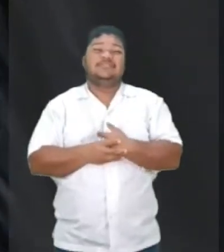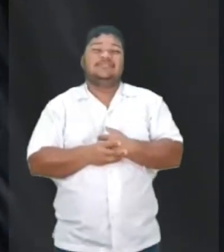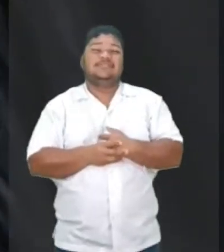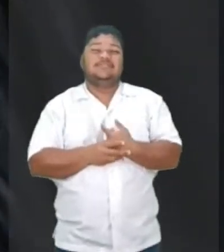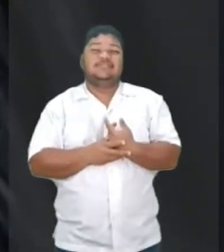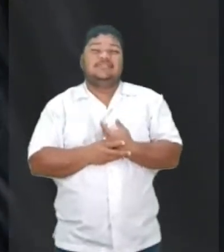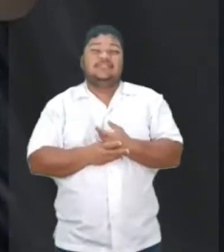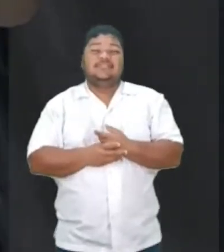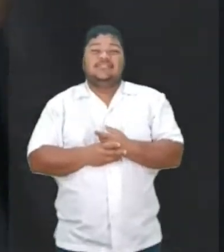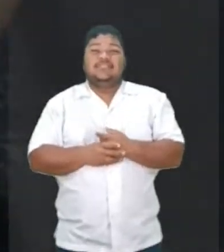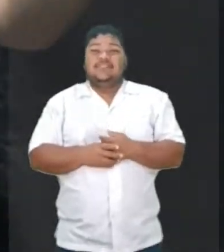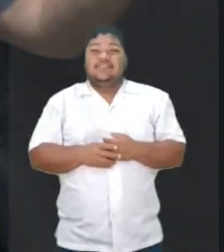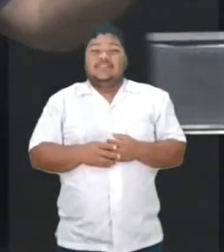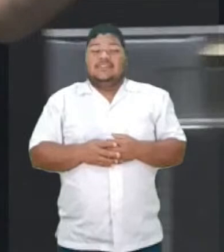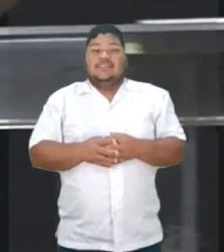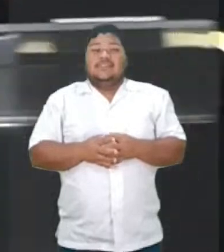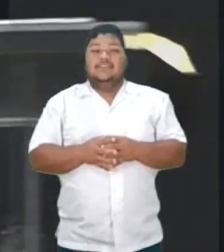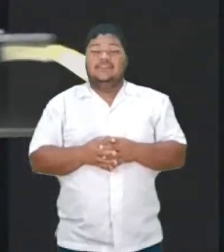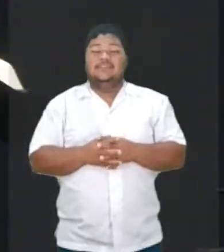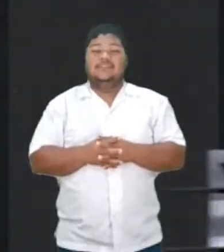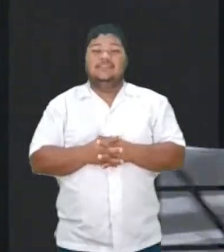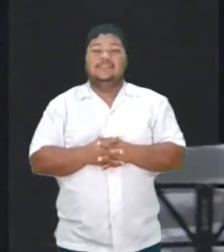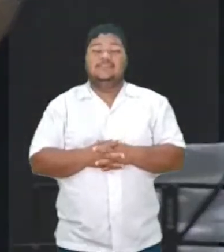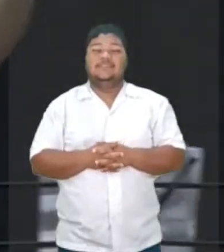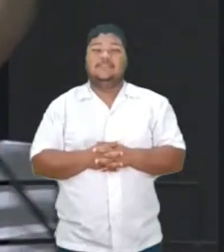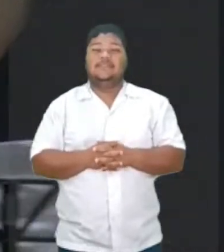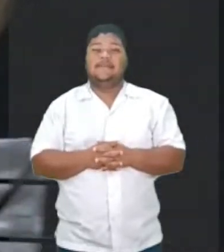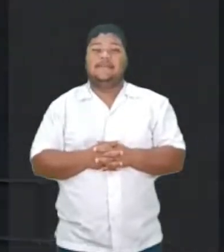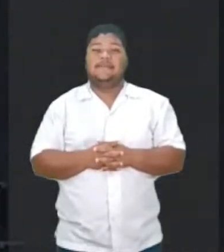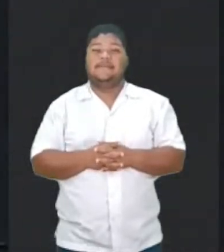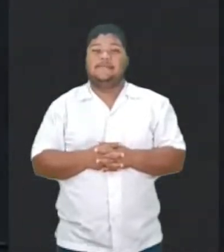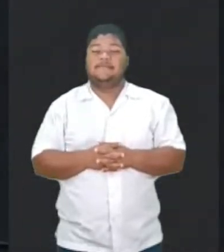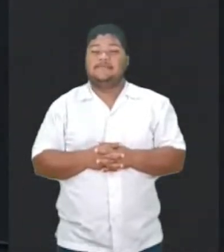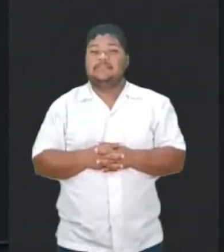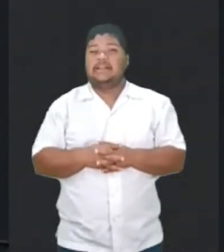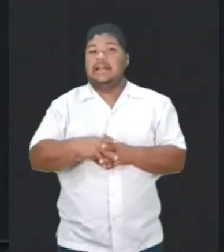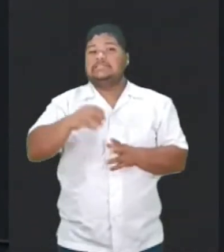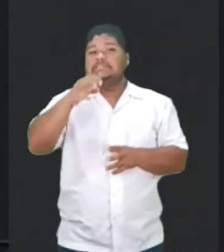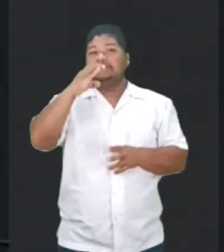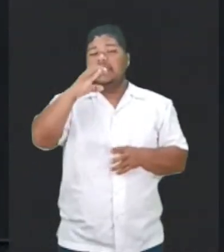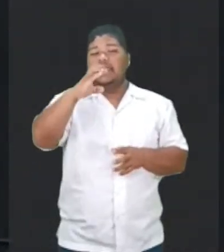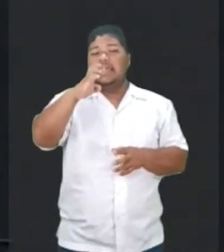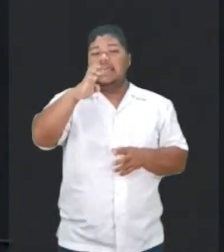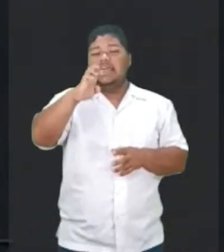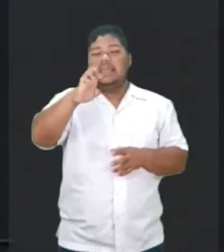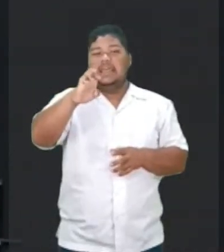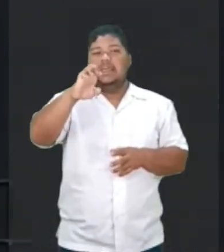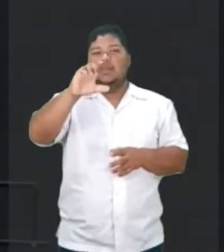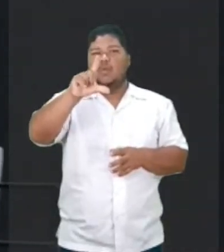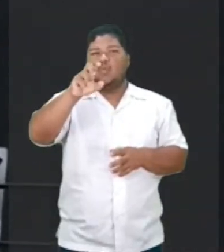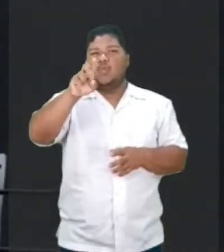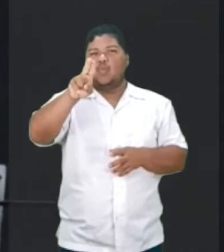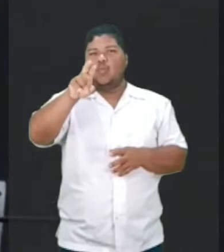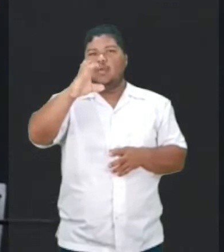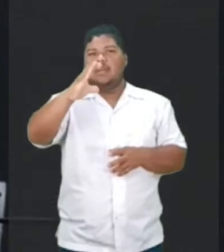diferença da mitocôndria para a célula? A célula tem mais de 3 bilhões de pares